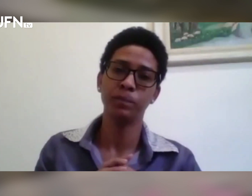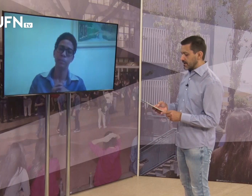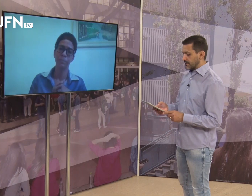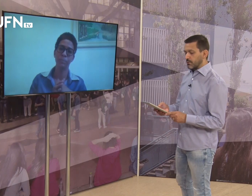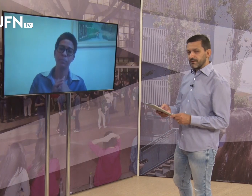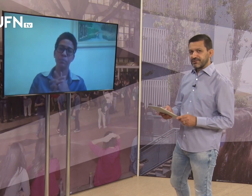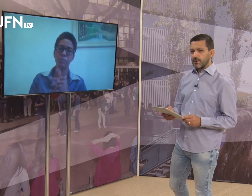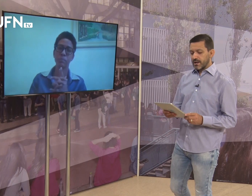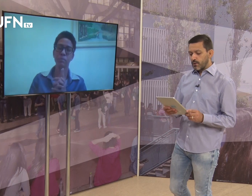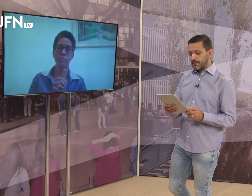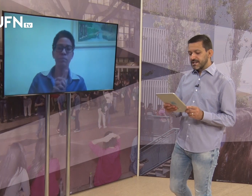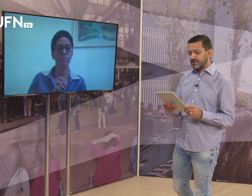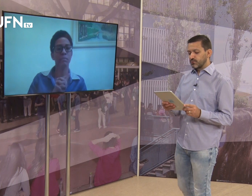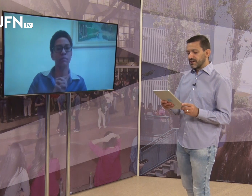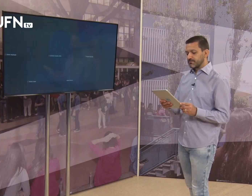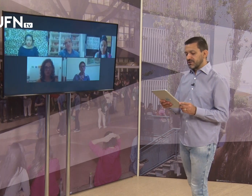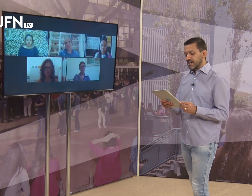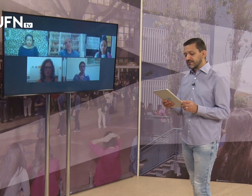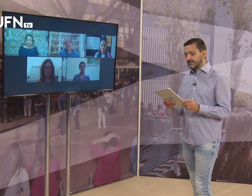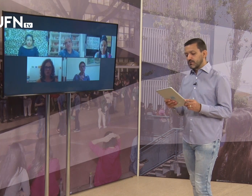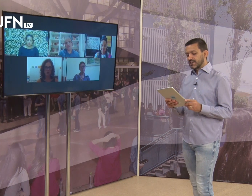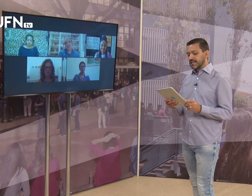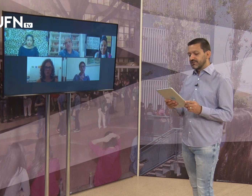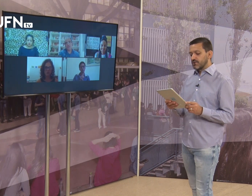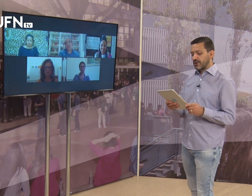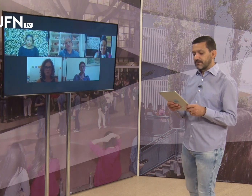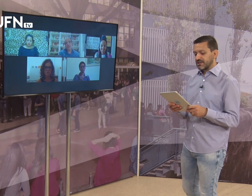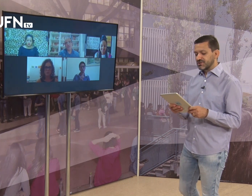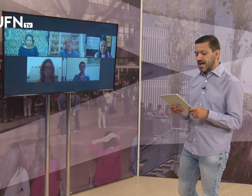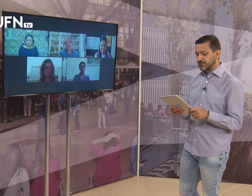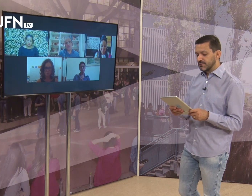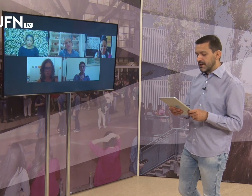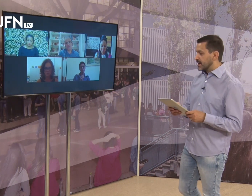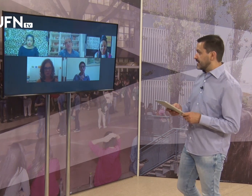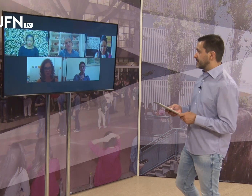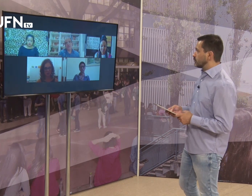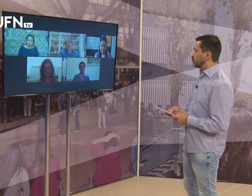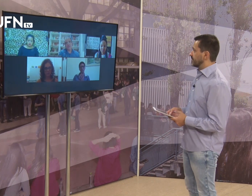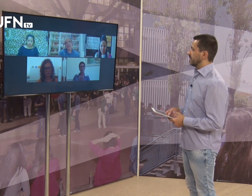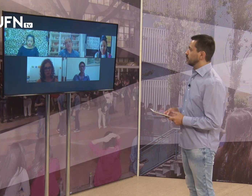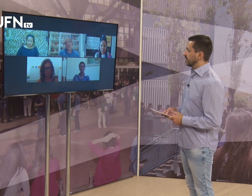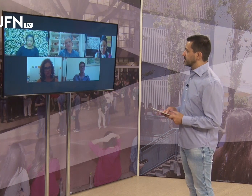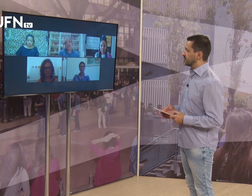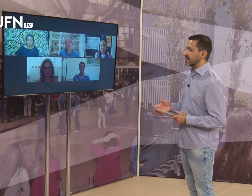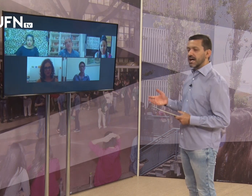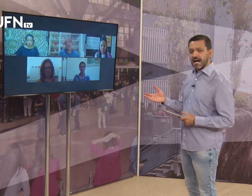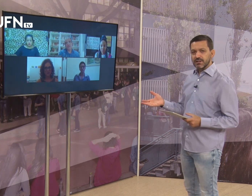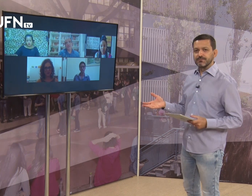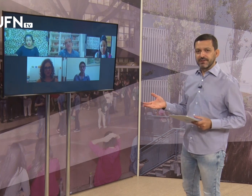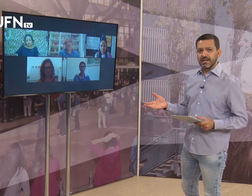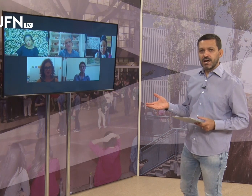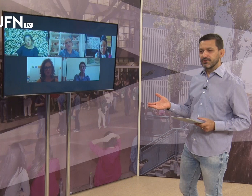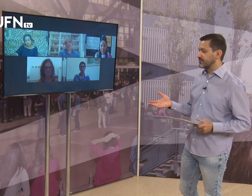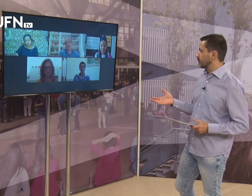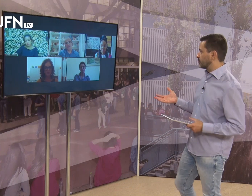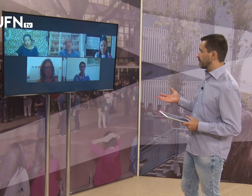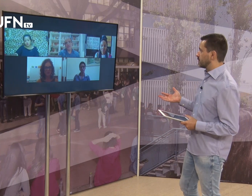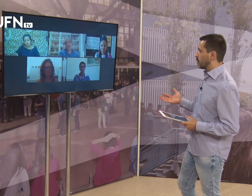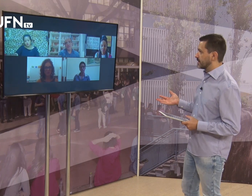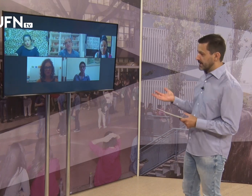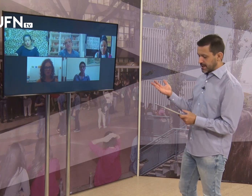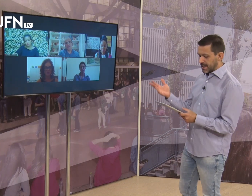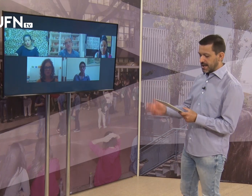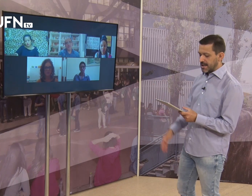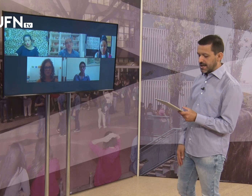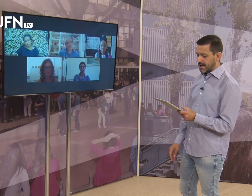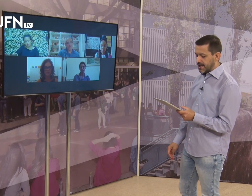Sim. Vamos conversar agora com a Maria Soares Machado e também com a Clarice Rosa Machado, que são duas alunas que chegaram, né, ao ensino